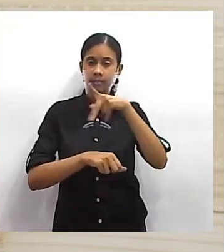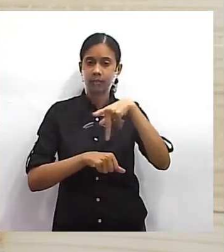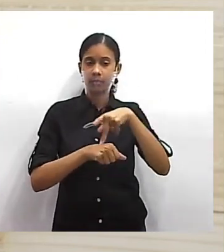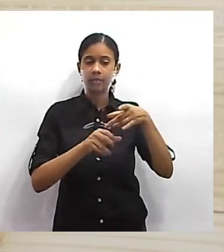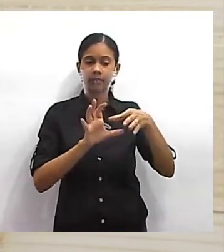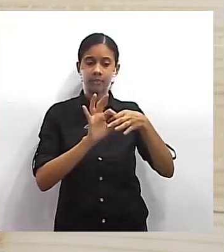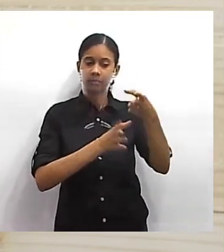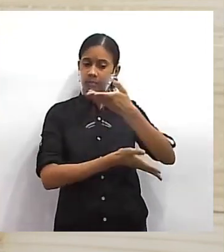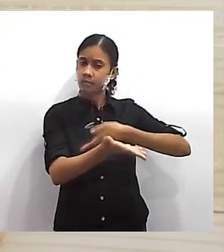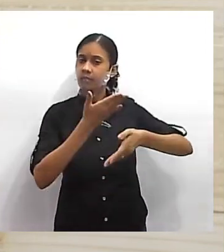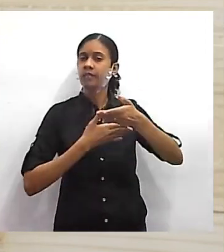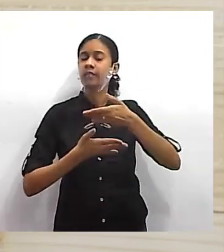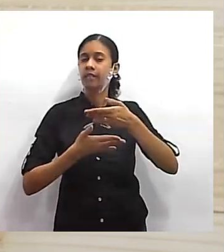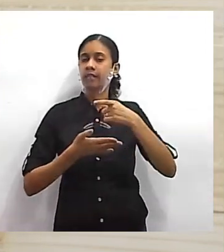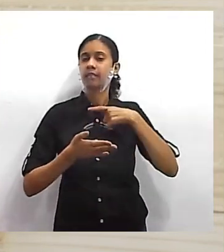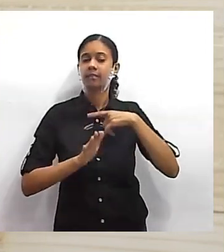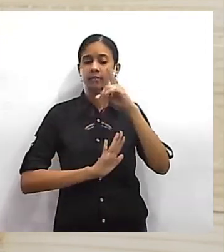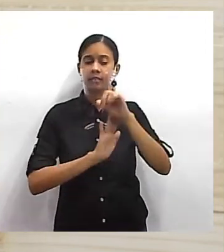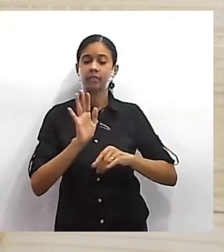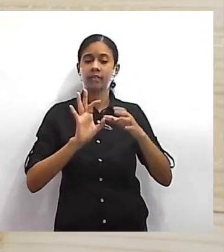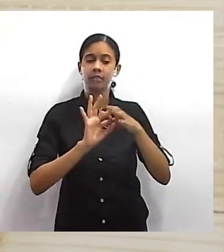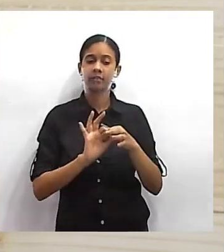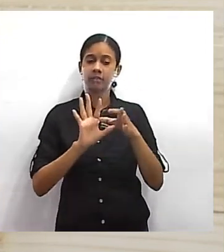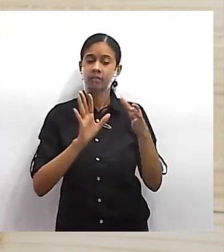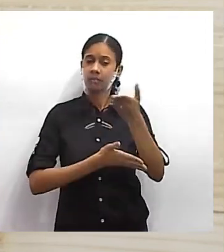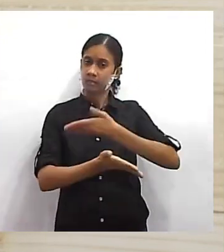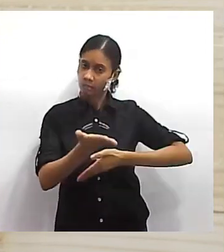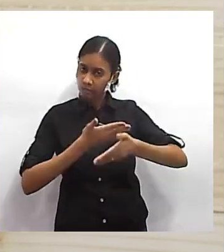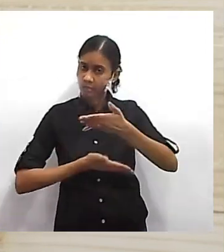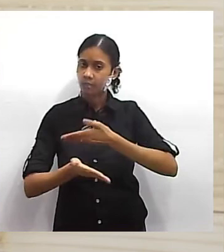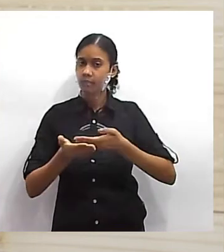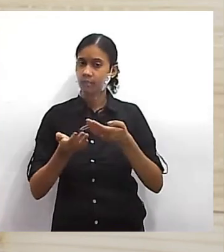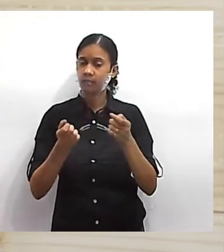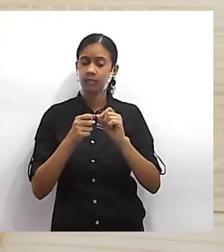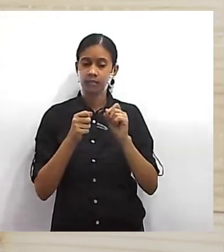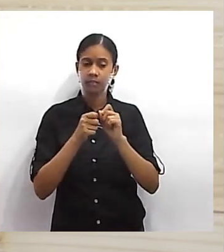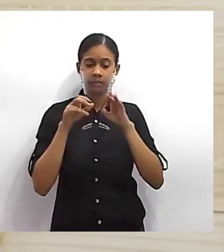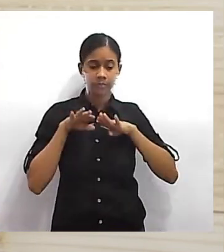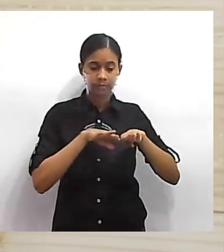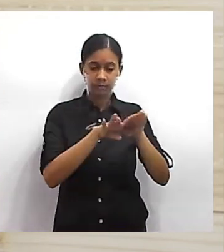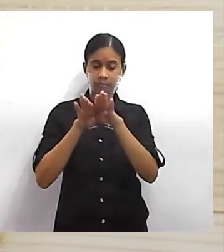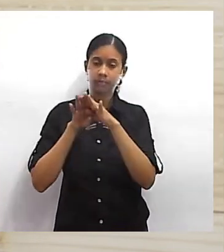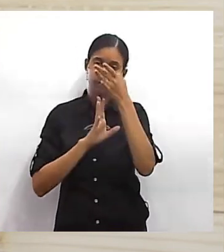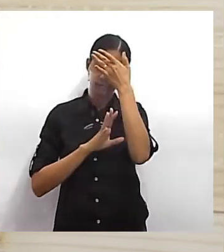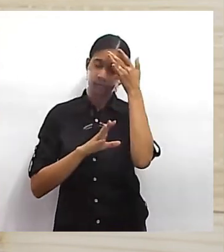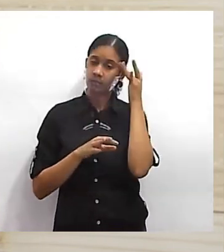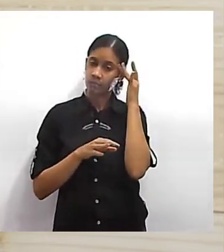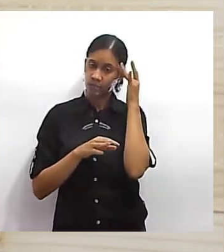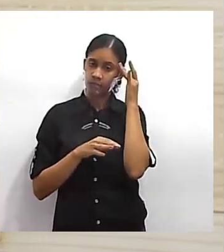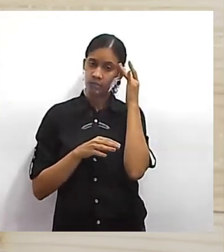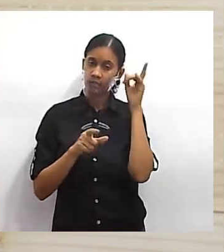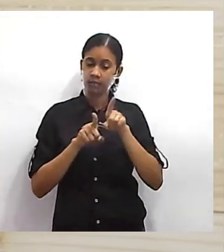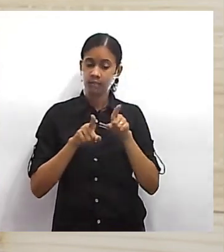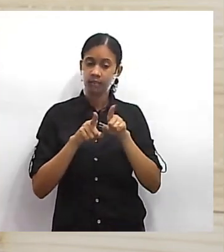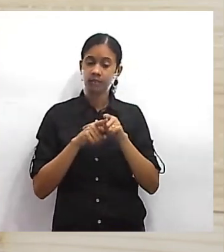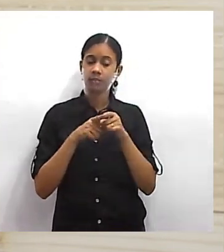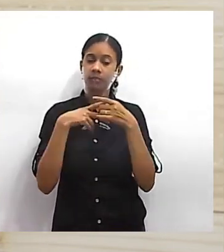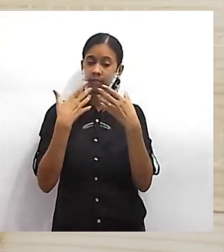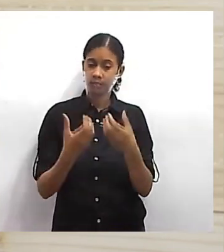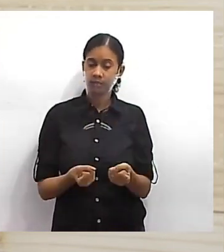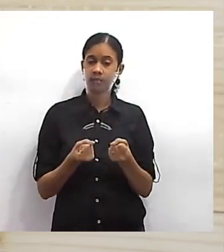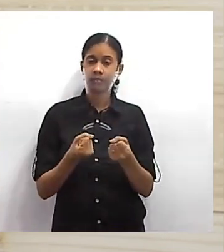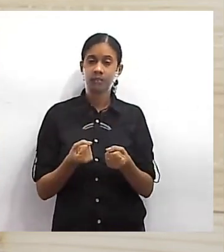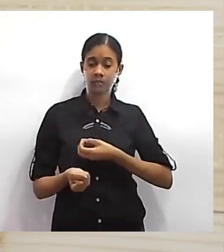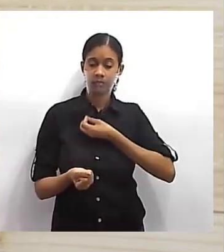livre circulação de pessoas entre fronteiras, promovendo a igualdade entre imigrantes e, consequentemente, assegurando condições de vida